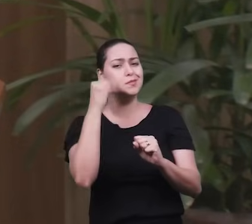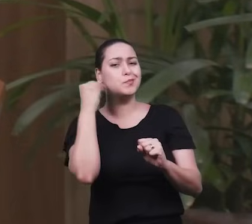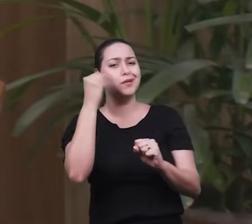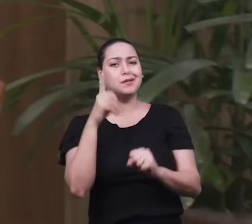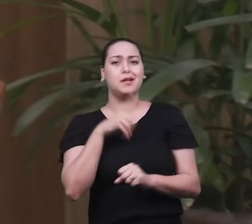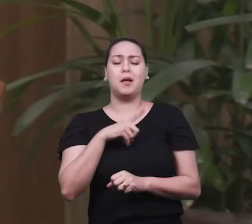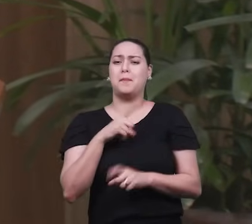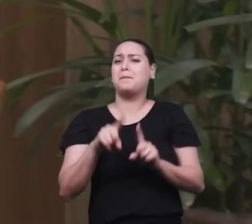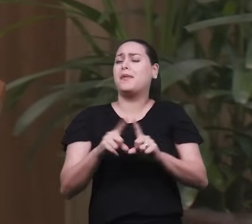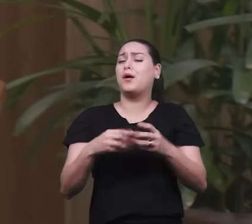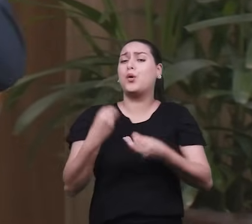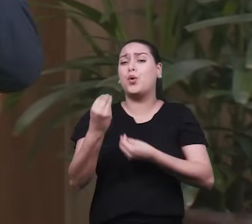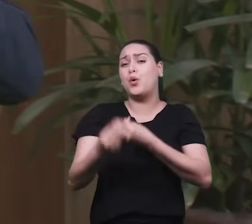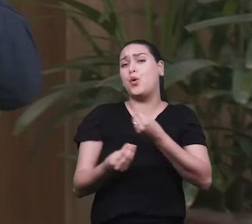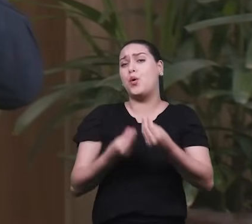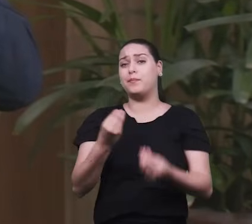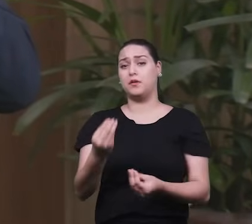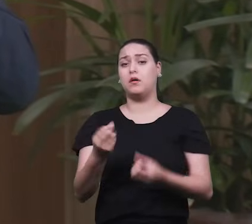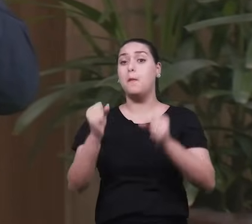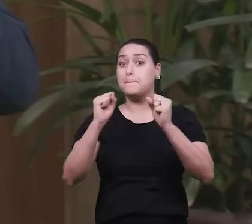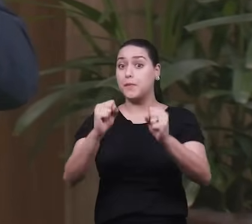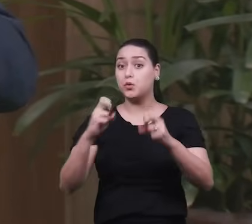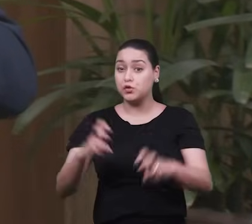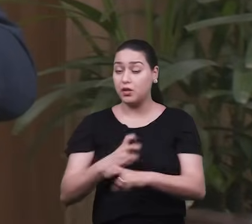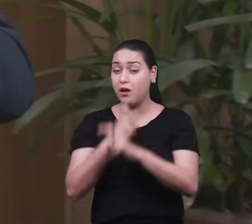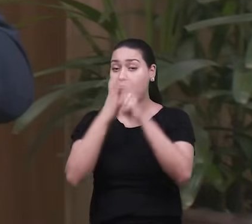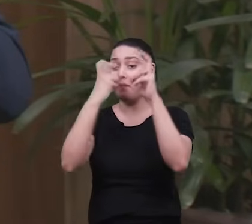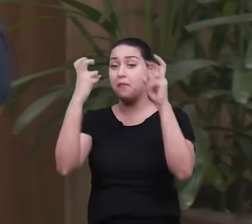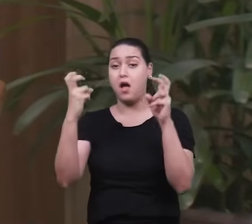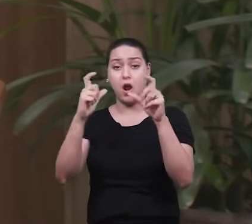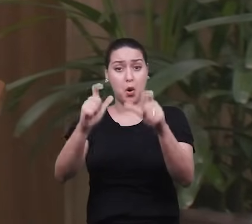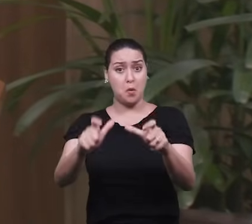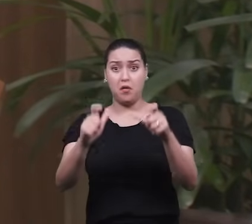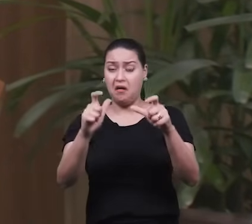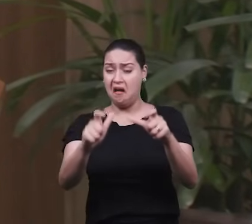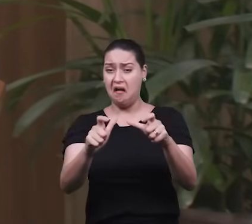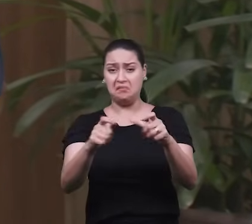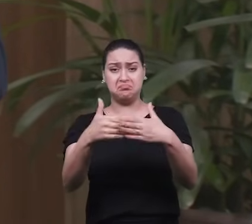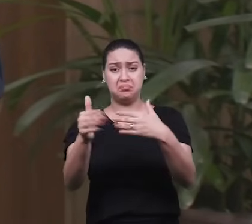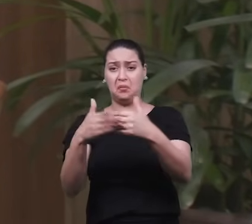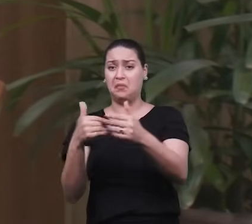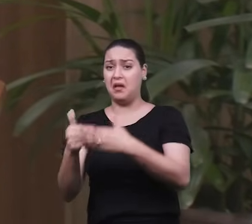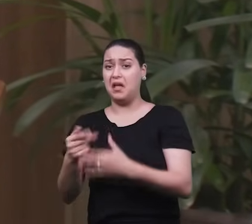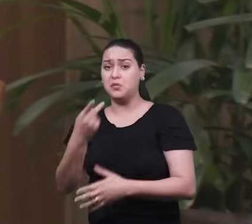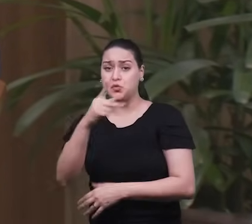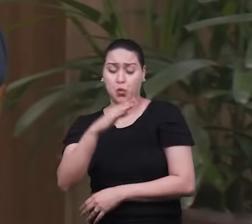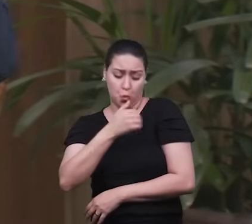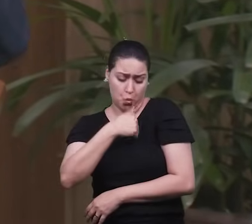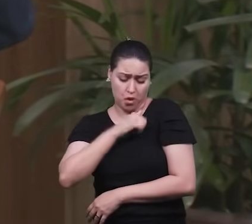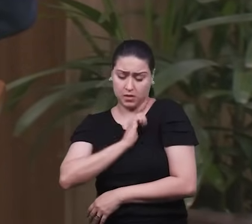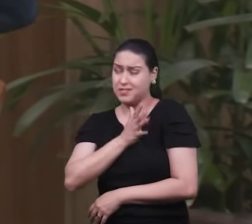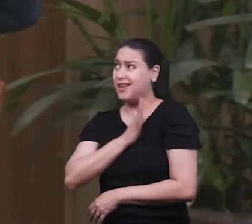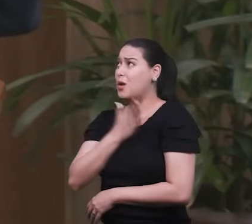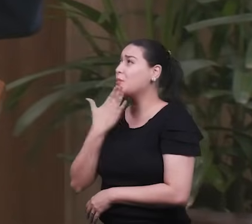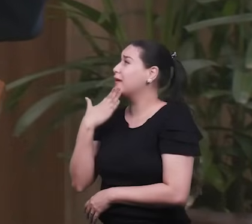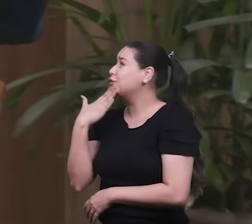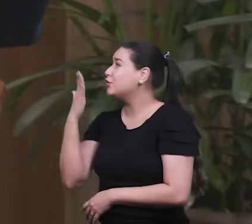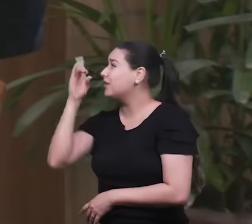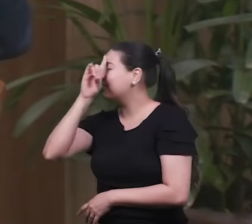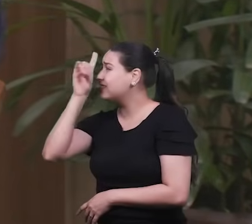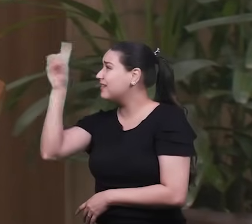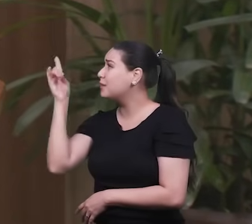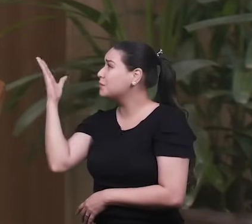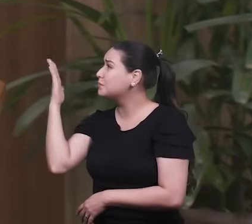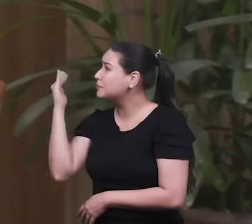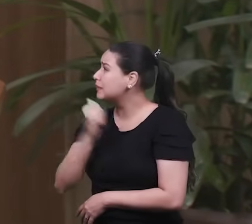ter essa experiência. Mas como é que eu faço? Você pode clamar onde estiver, no seu coração, se dirigir a